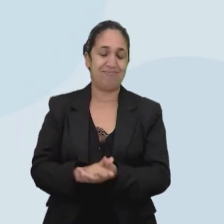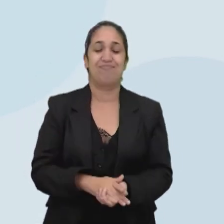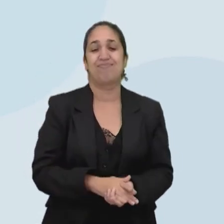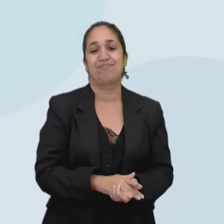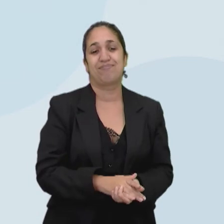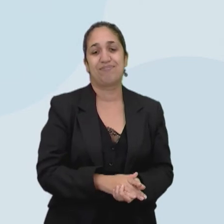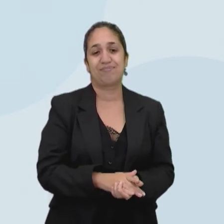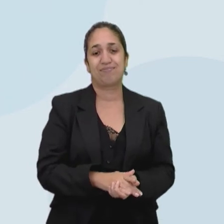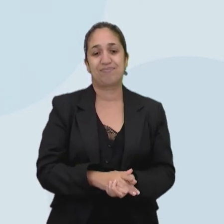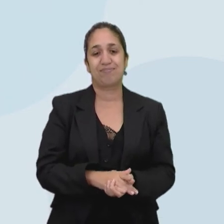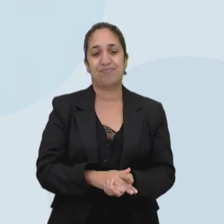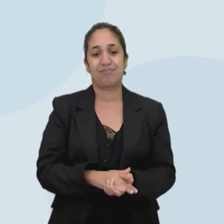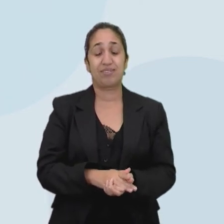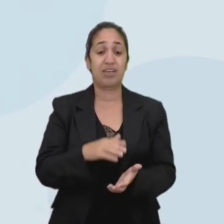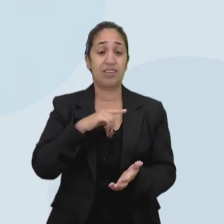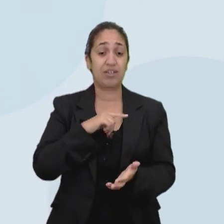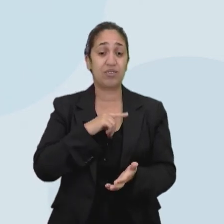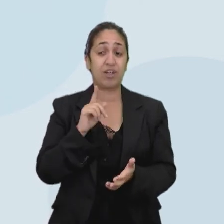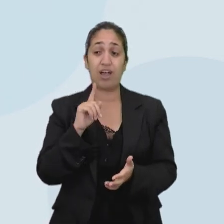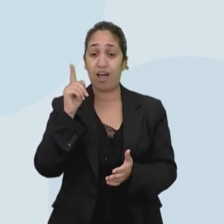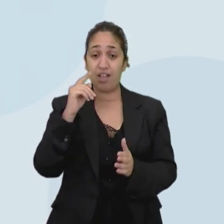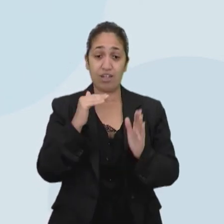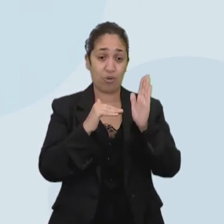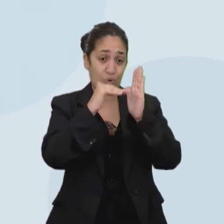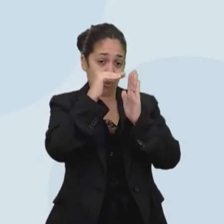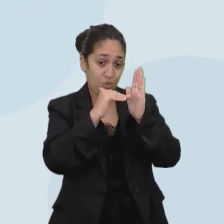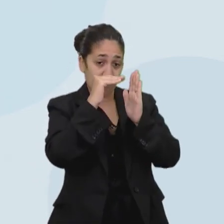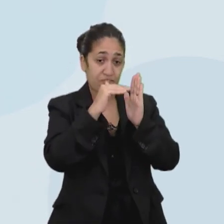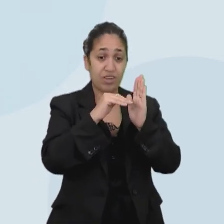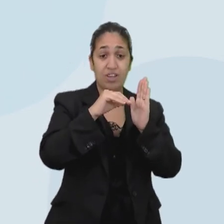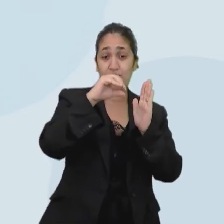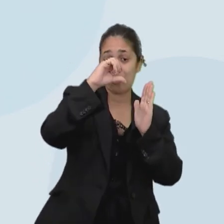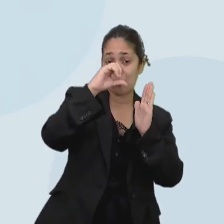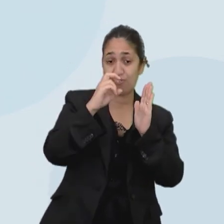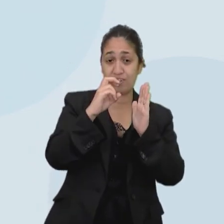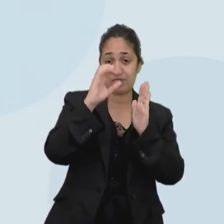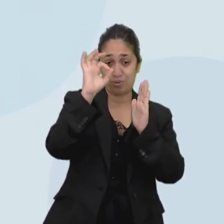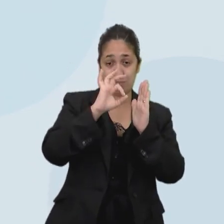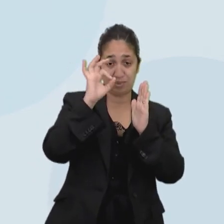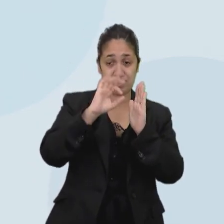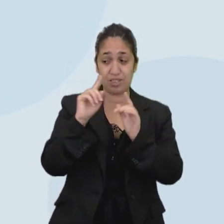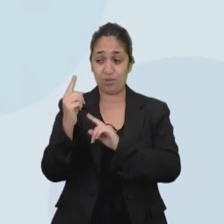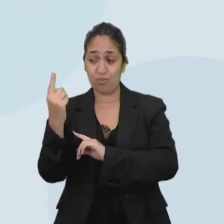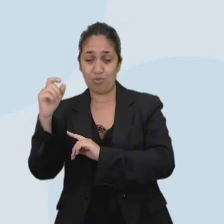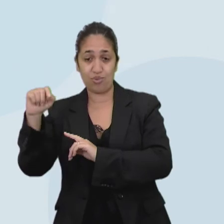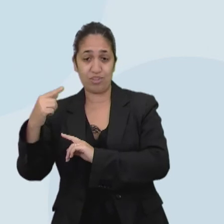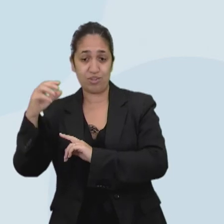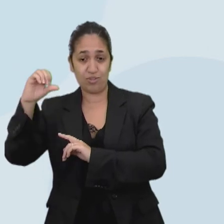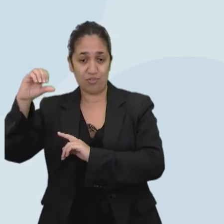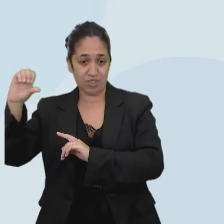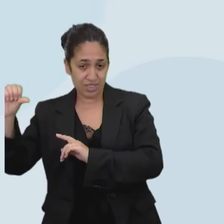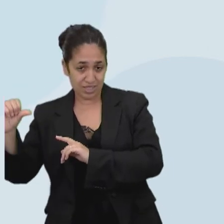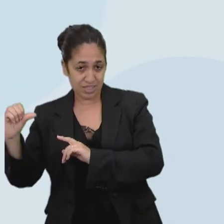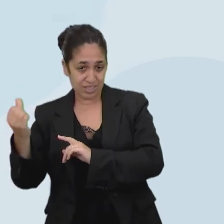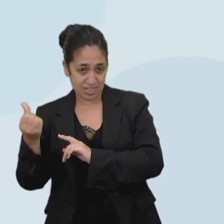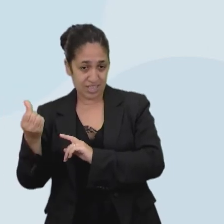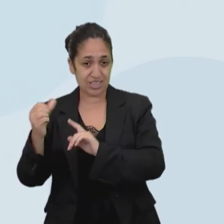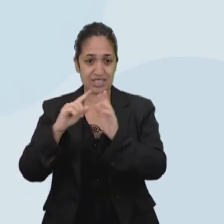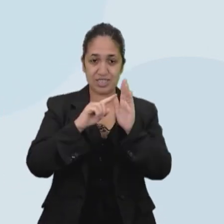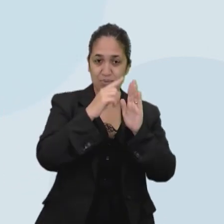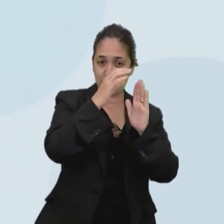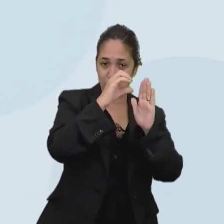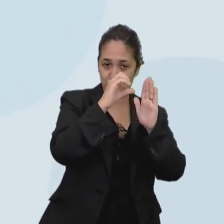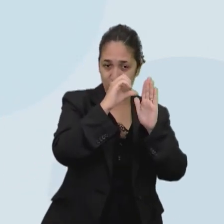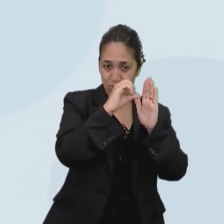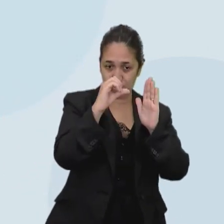utilizar. Temos aí, portanto, um nível de 95%, 1,96%, de 99%, perceba que ele já pulou